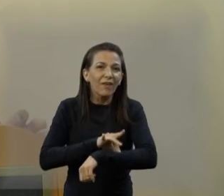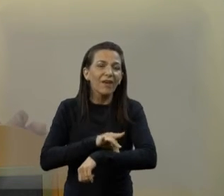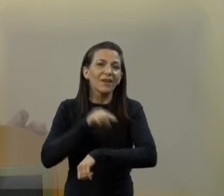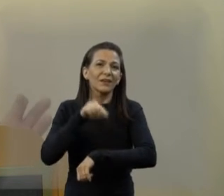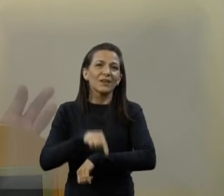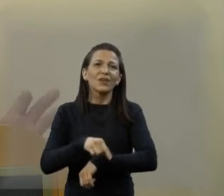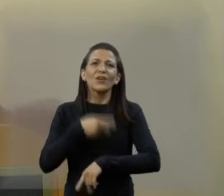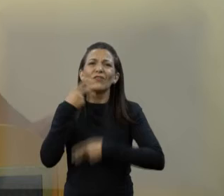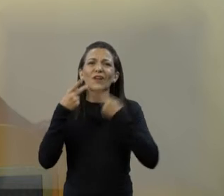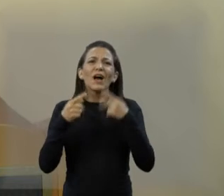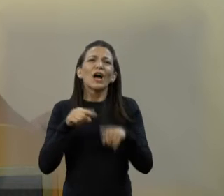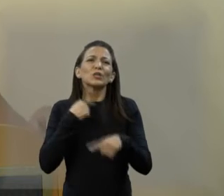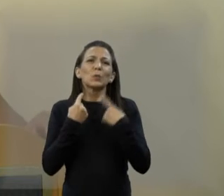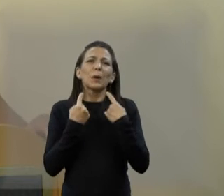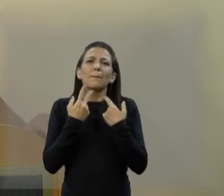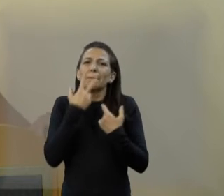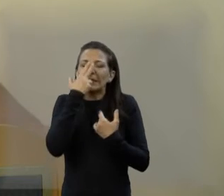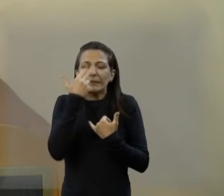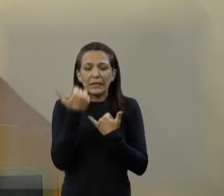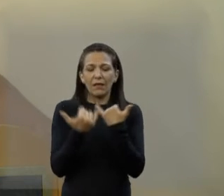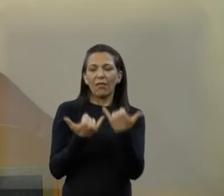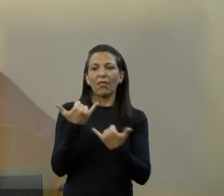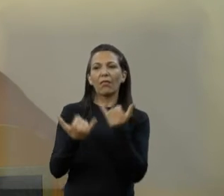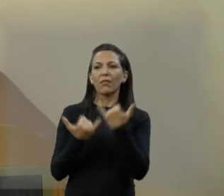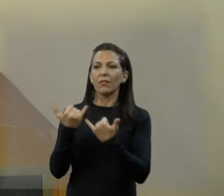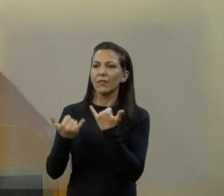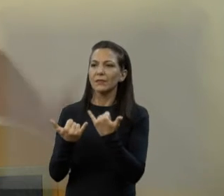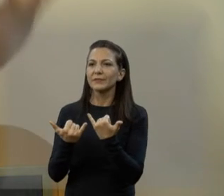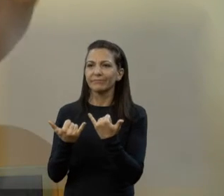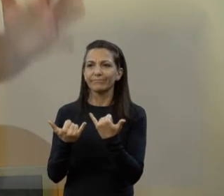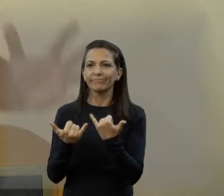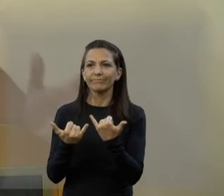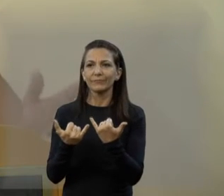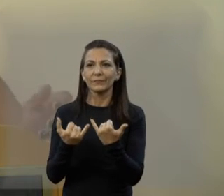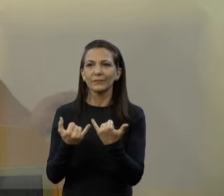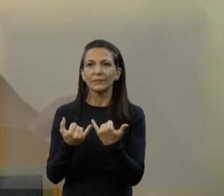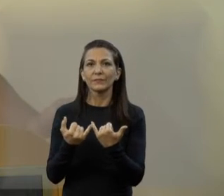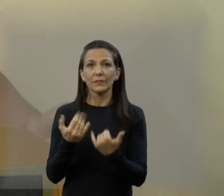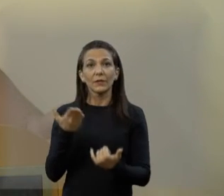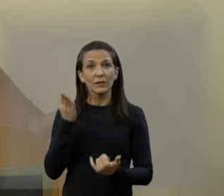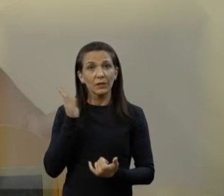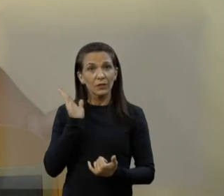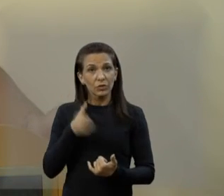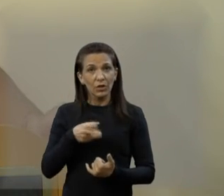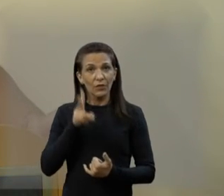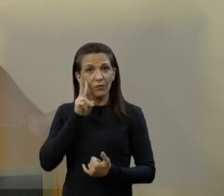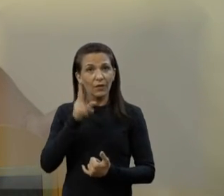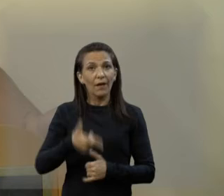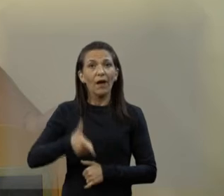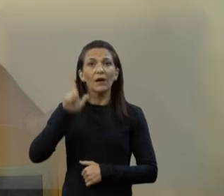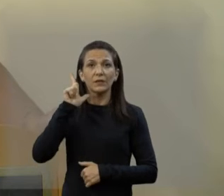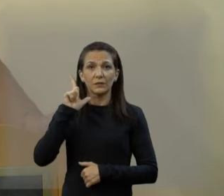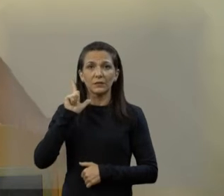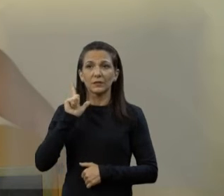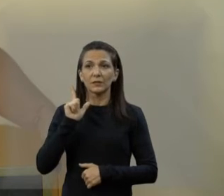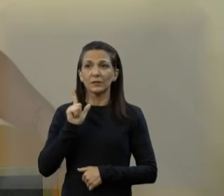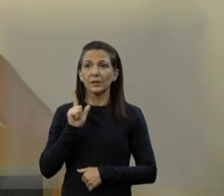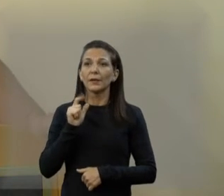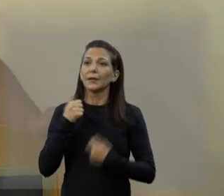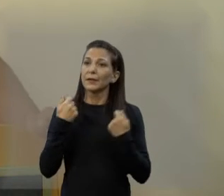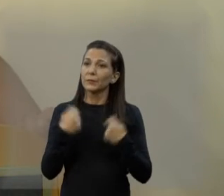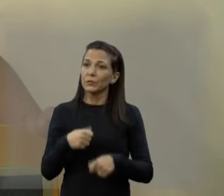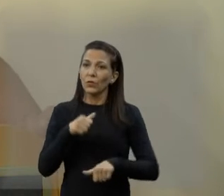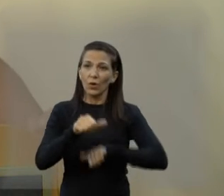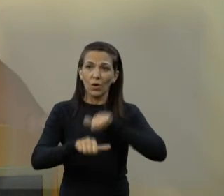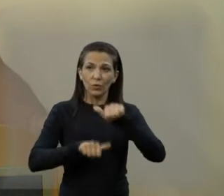morte como se fosse uma brincadeira e eu já vi esse filme e quando nós precisamos alterar